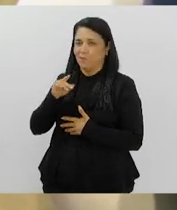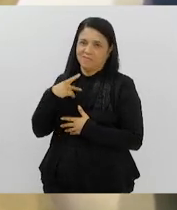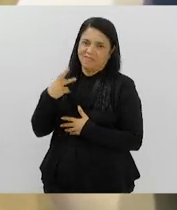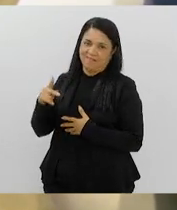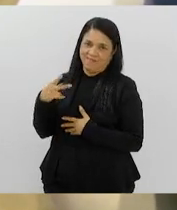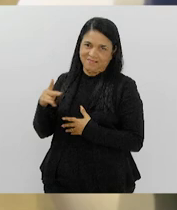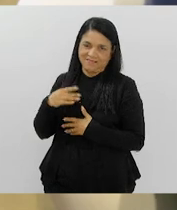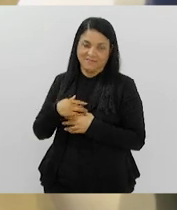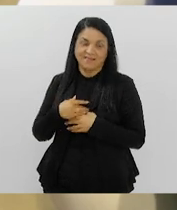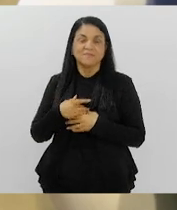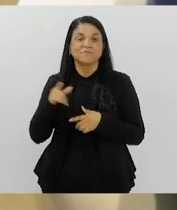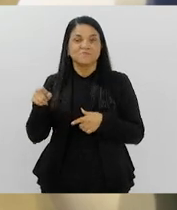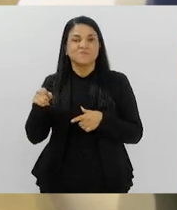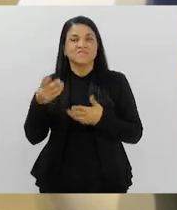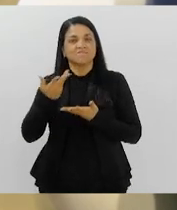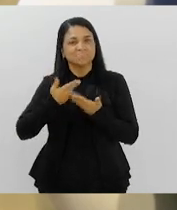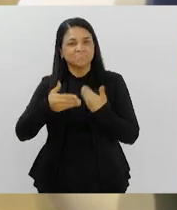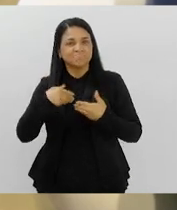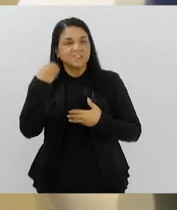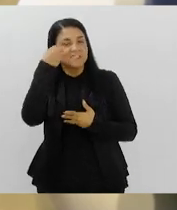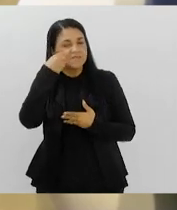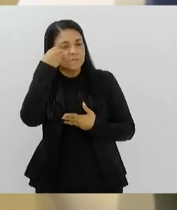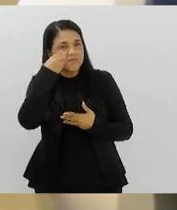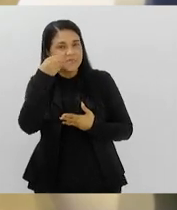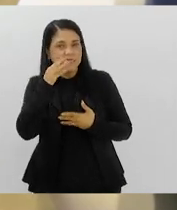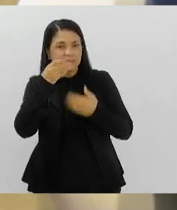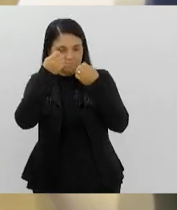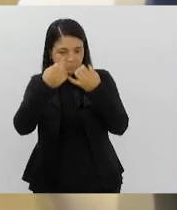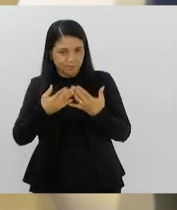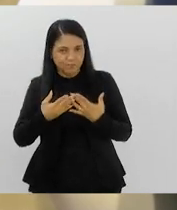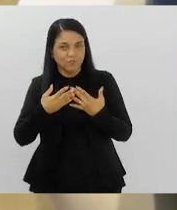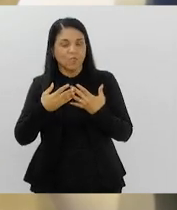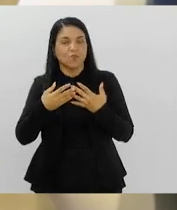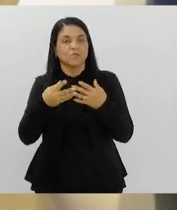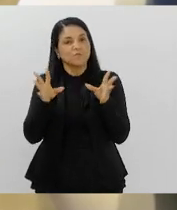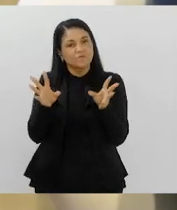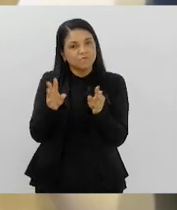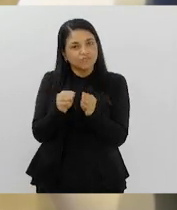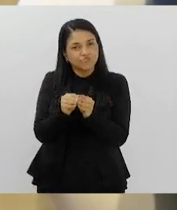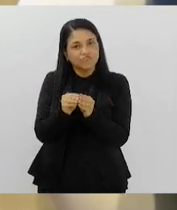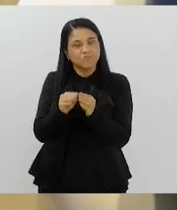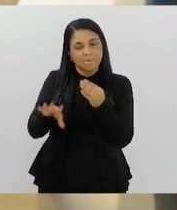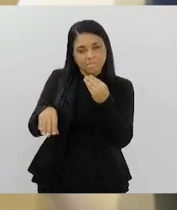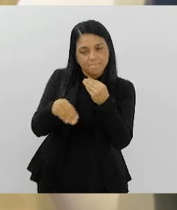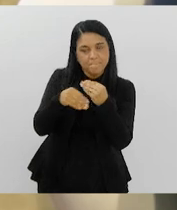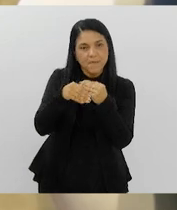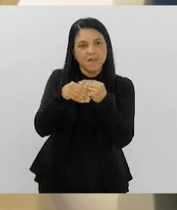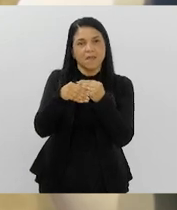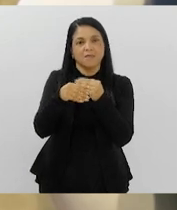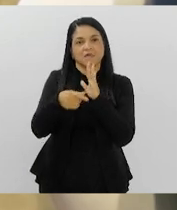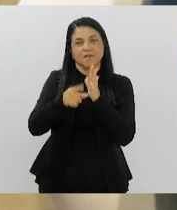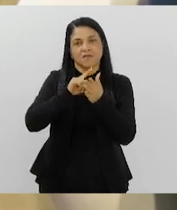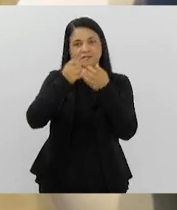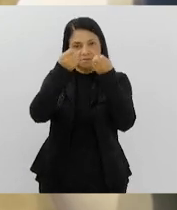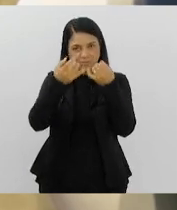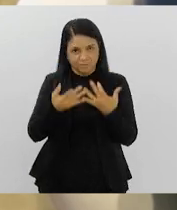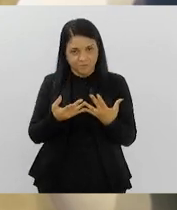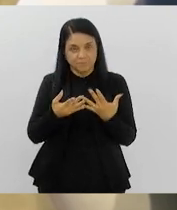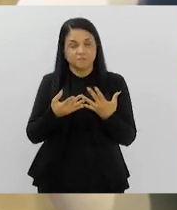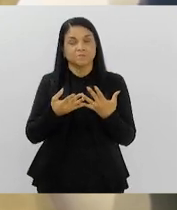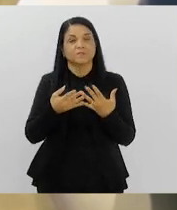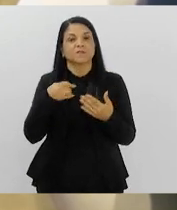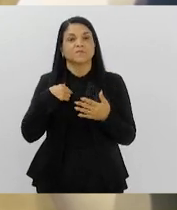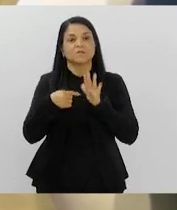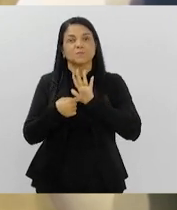Mas ele já trouxe parte da nossa experiência, que é o que eu vou concluir depois com o que ele já apresentou, mas eu vou trazer para vocês